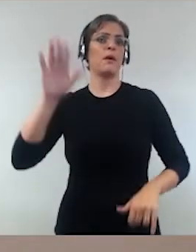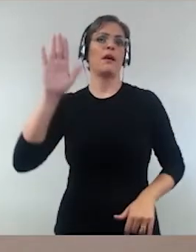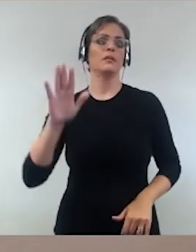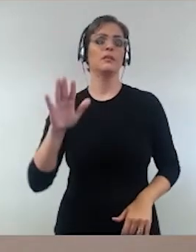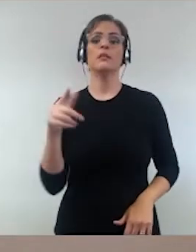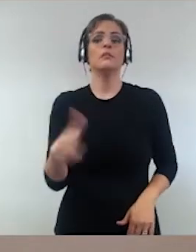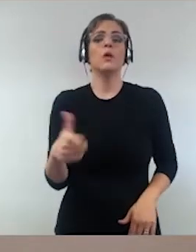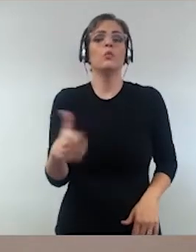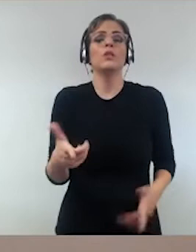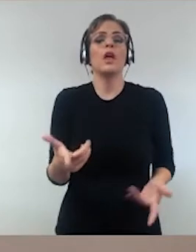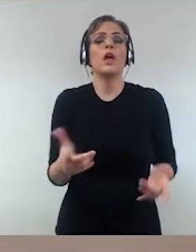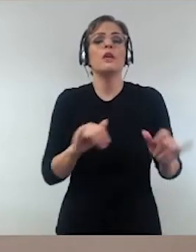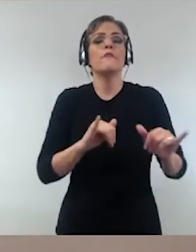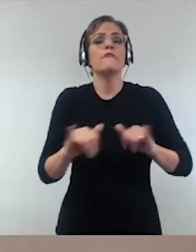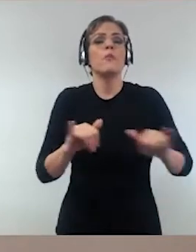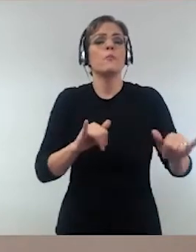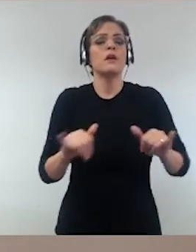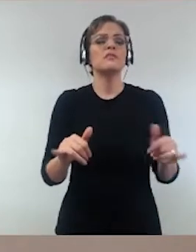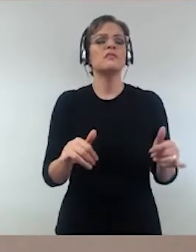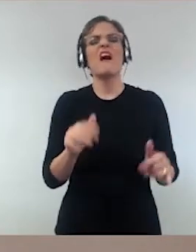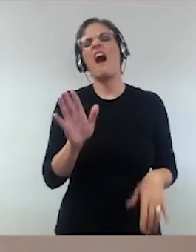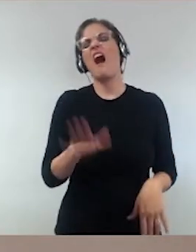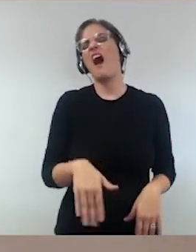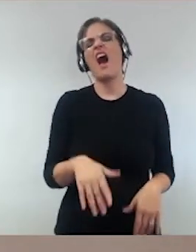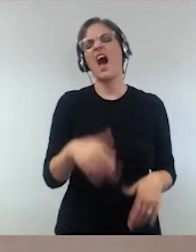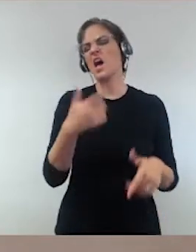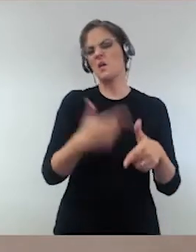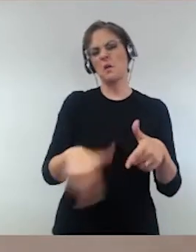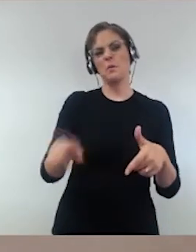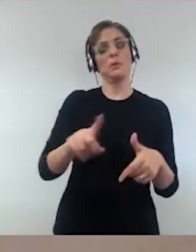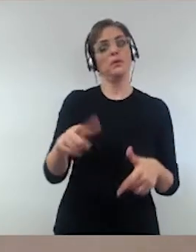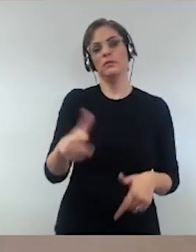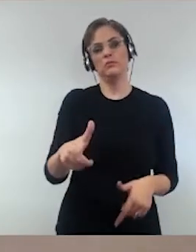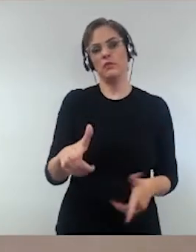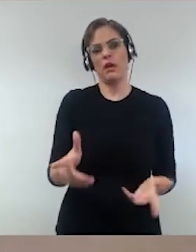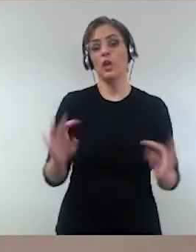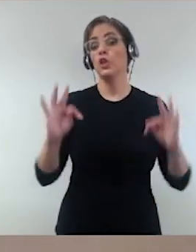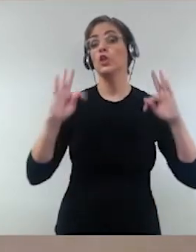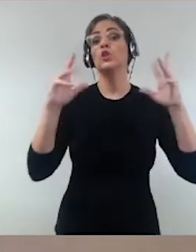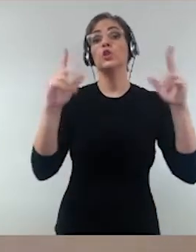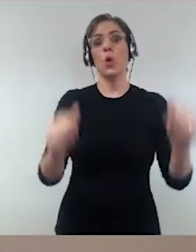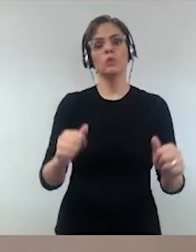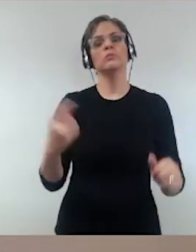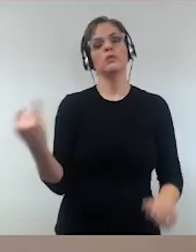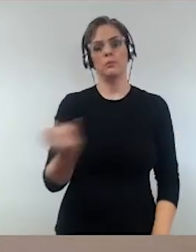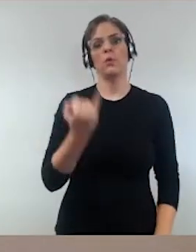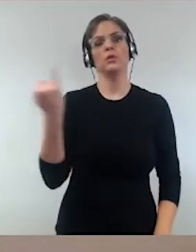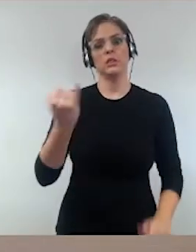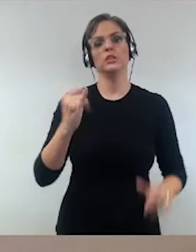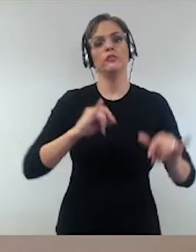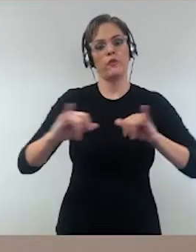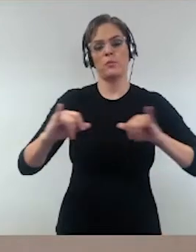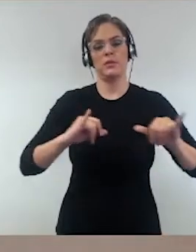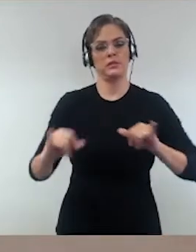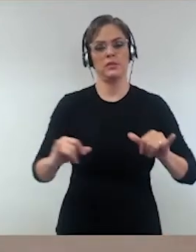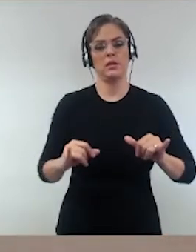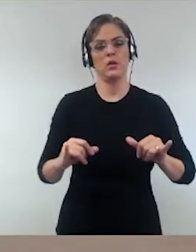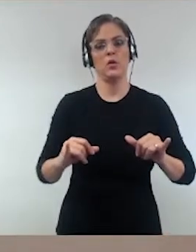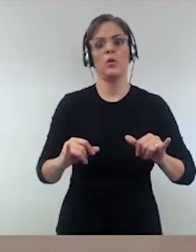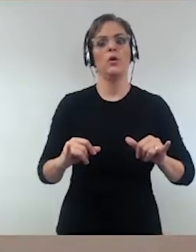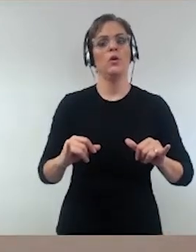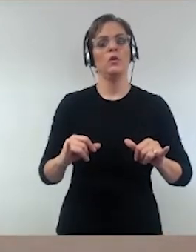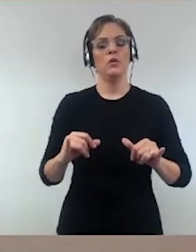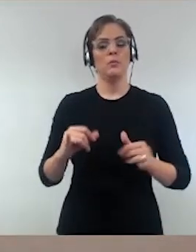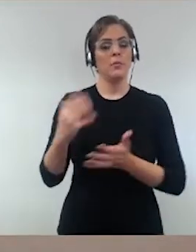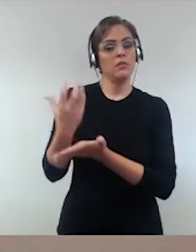insignificantes no contexto atual de processamento de dados, no contexto automatizado de processamento de dados. Então, por que essa é a